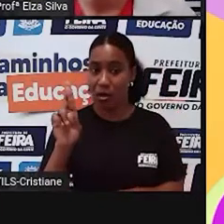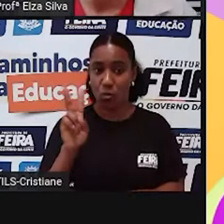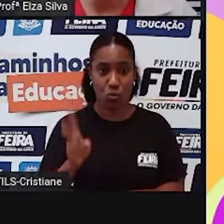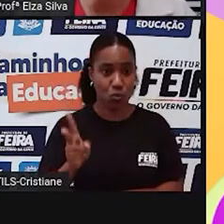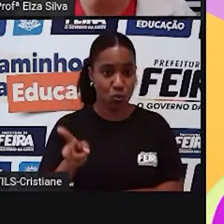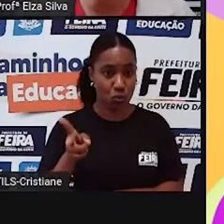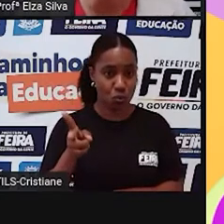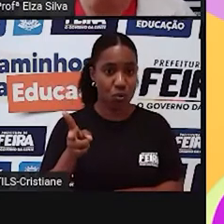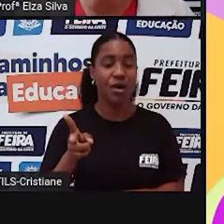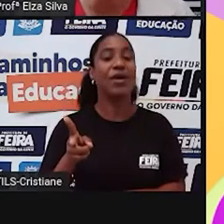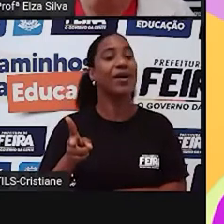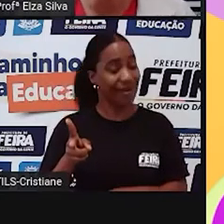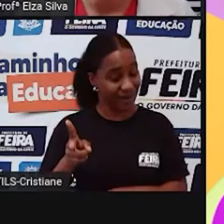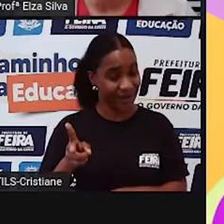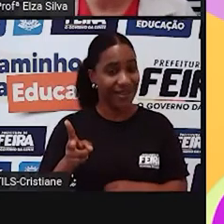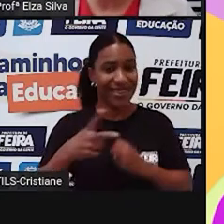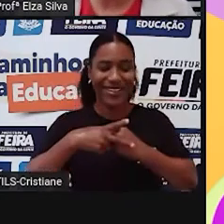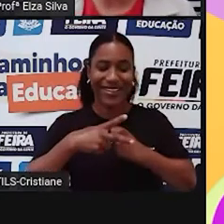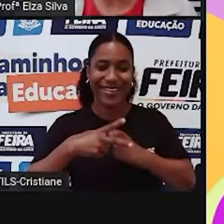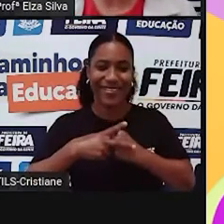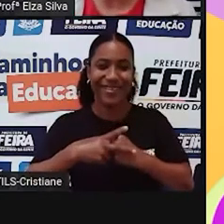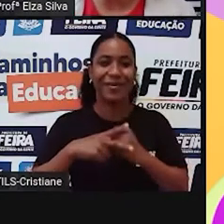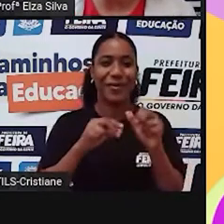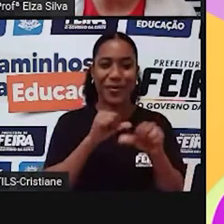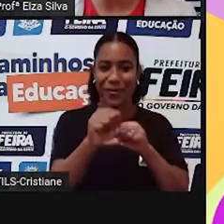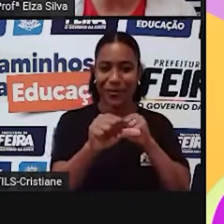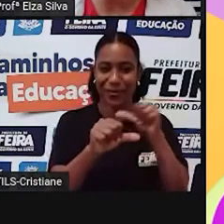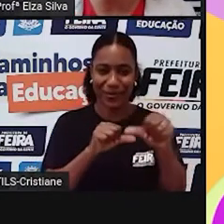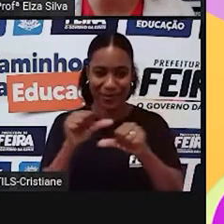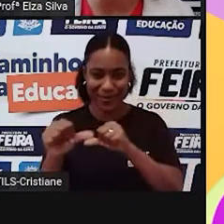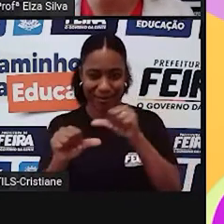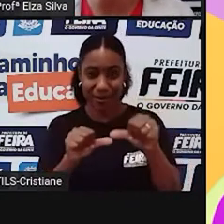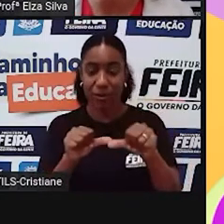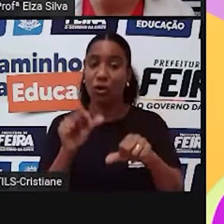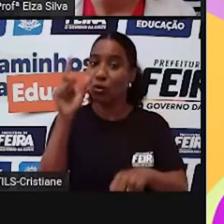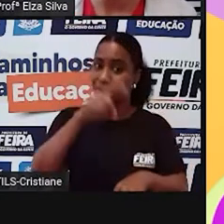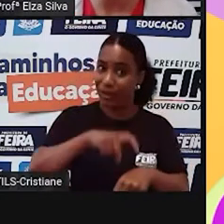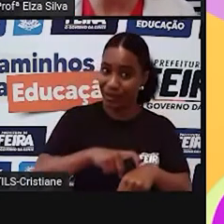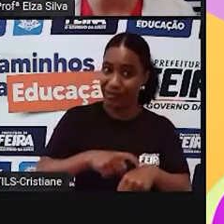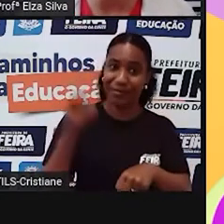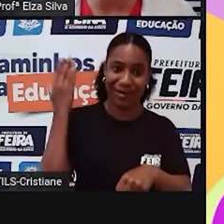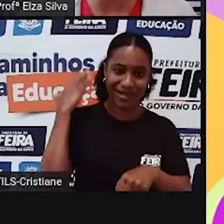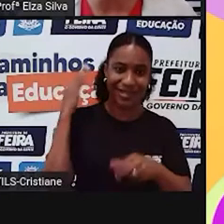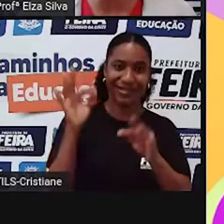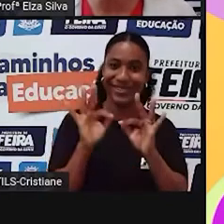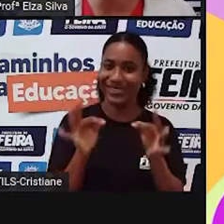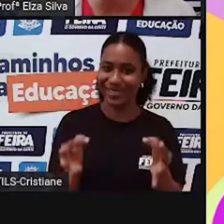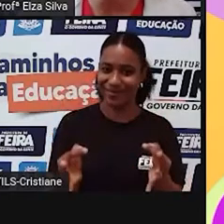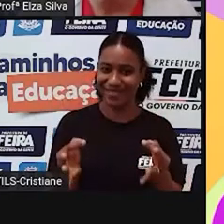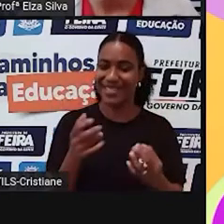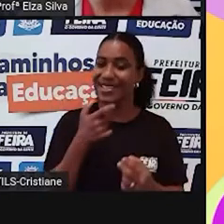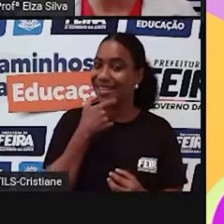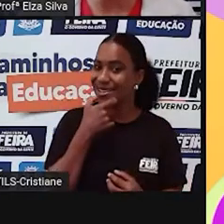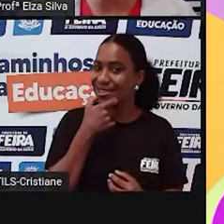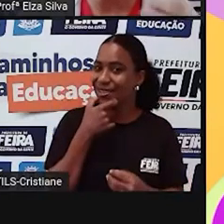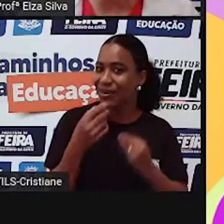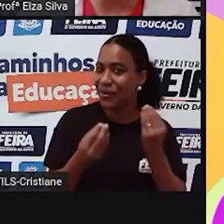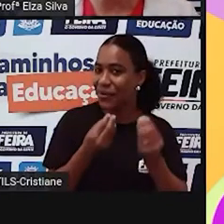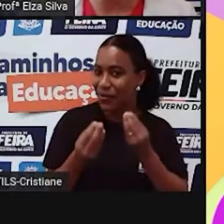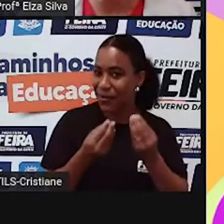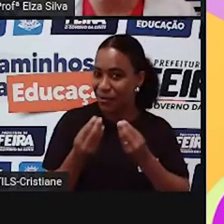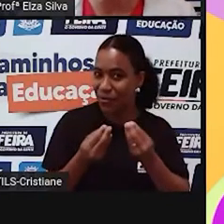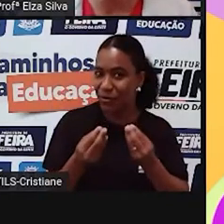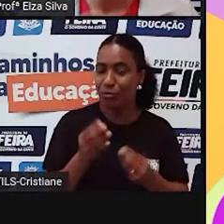irregulares da língua inglesa, no que diz respeito ao tempo passado simples. E nós iremos arrastar e